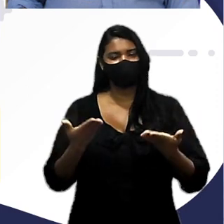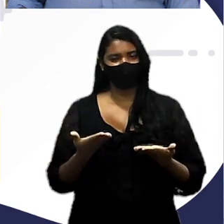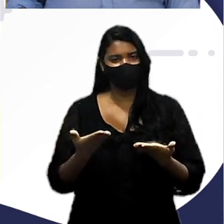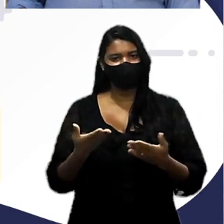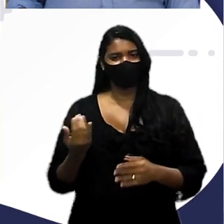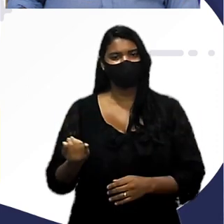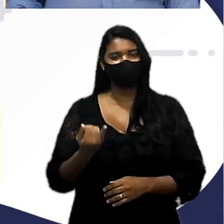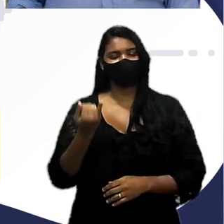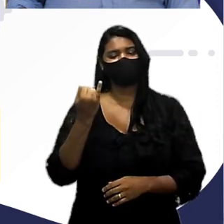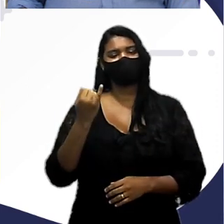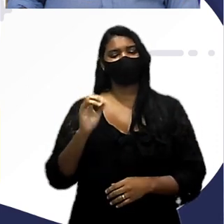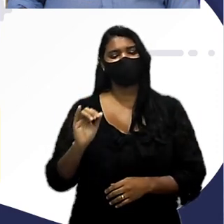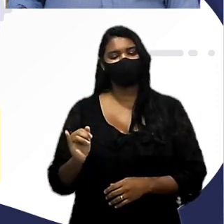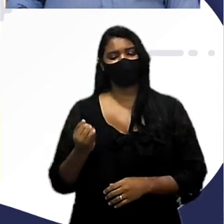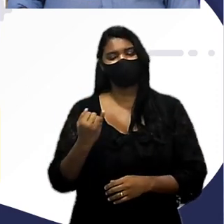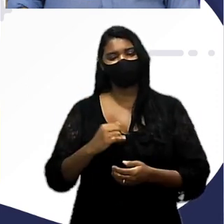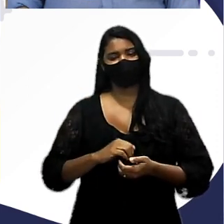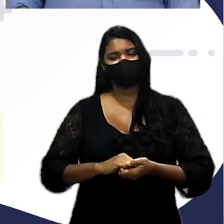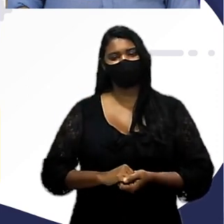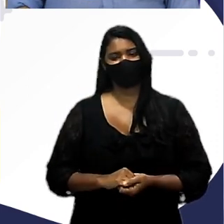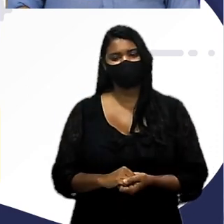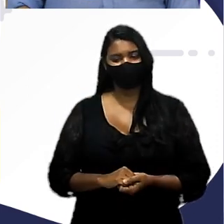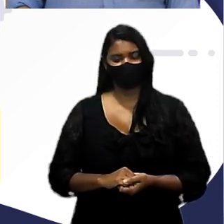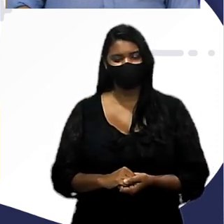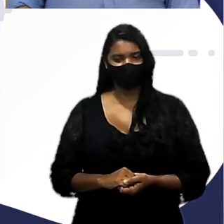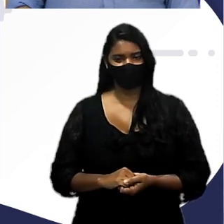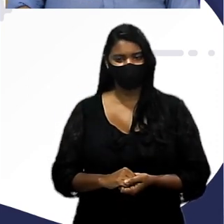extremamente proveitosa, tá bom?